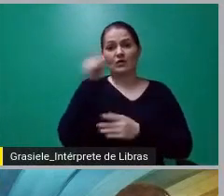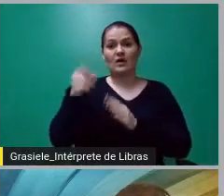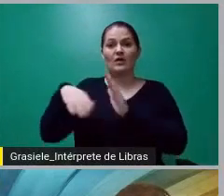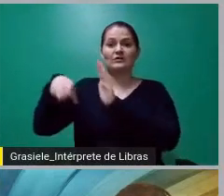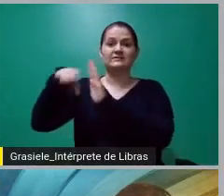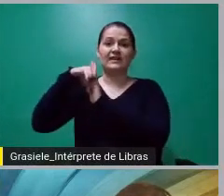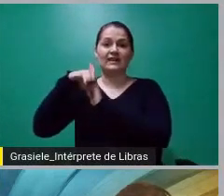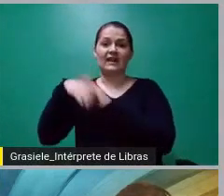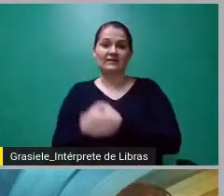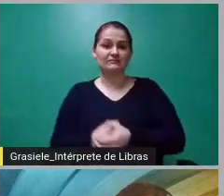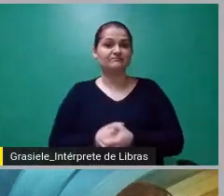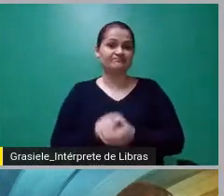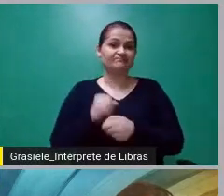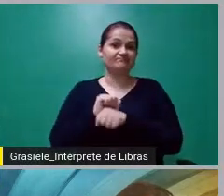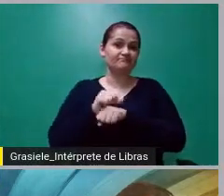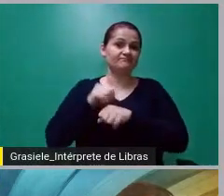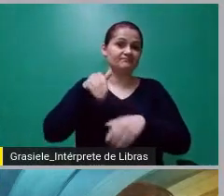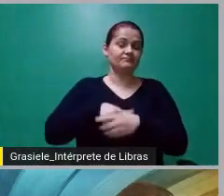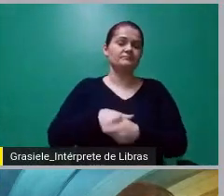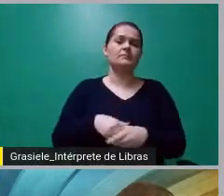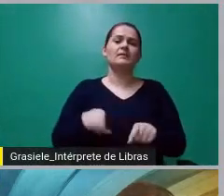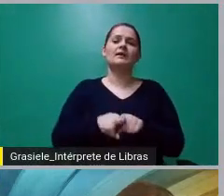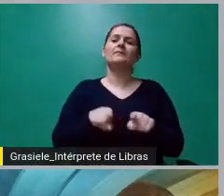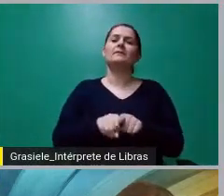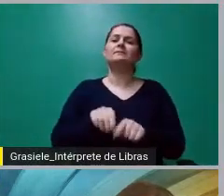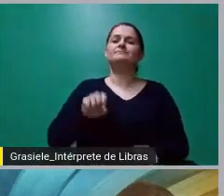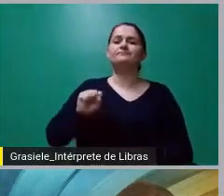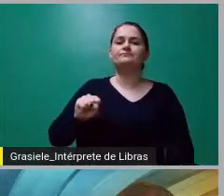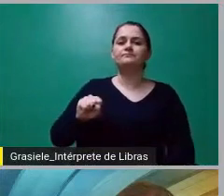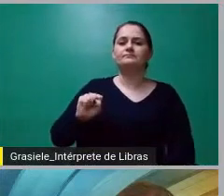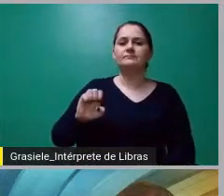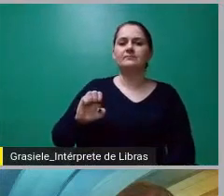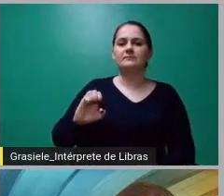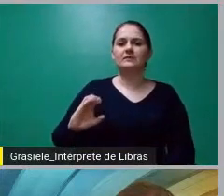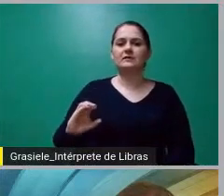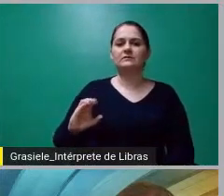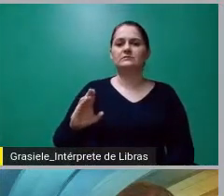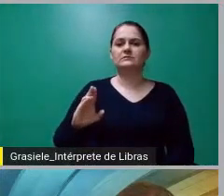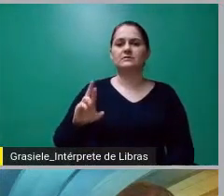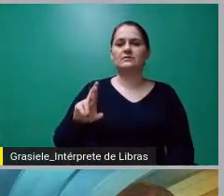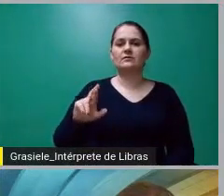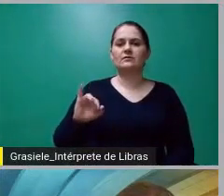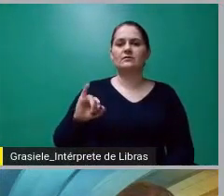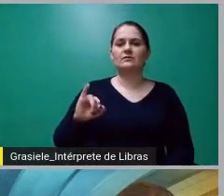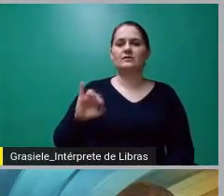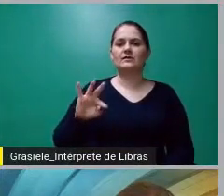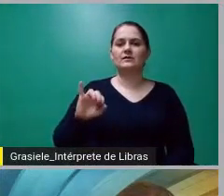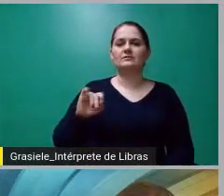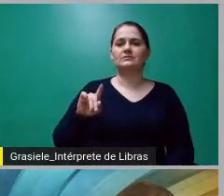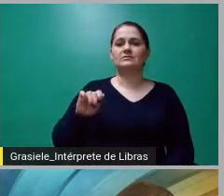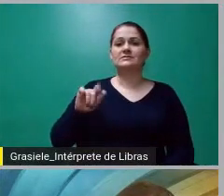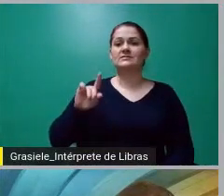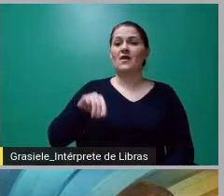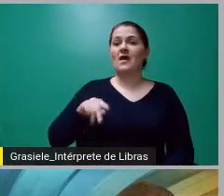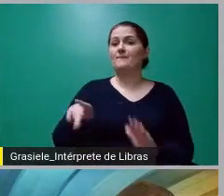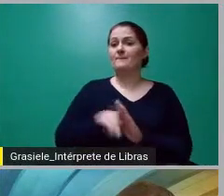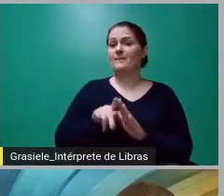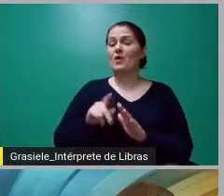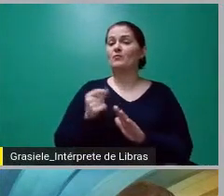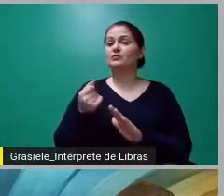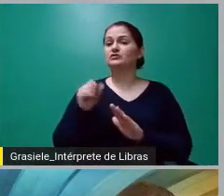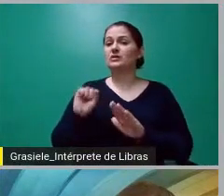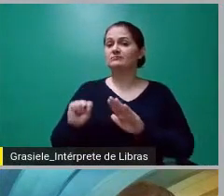A securitização, que é um esquema de desvio de recurso, o orçamento federal